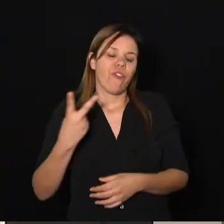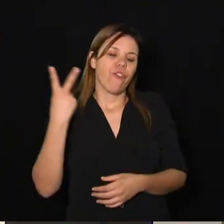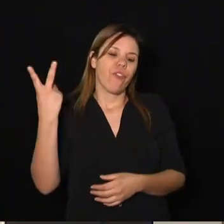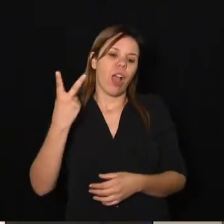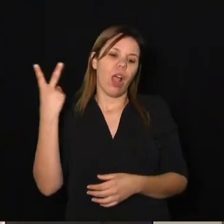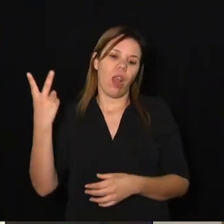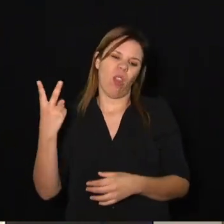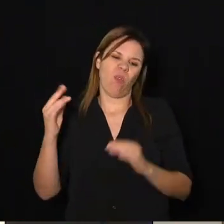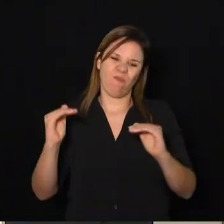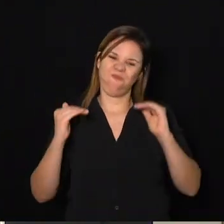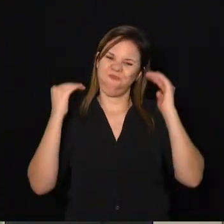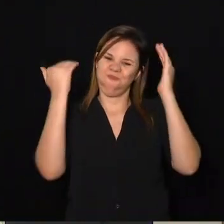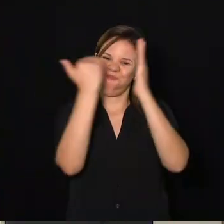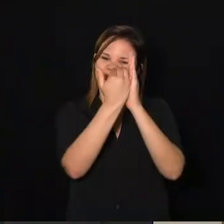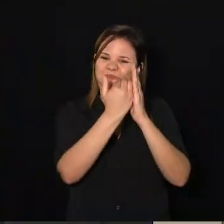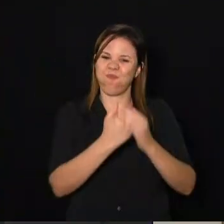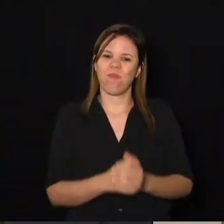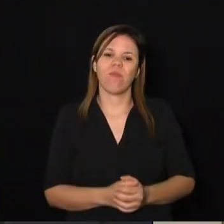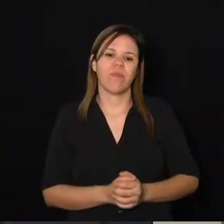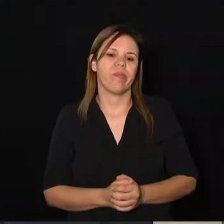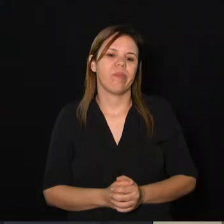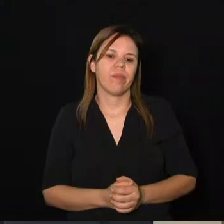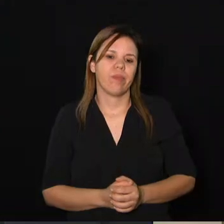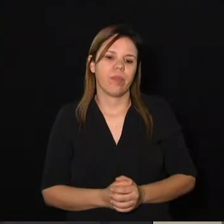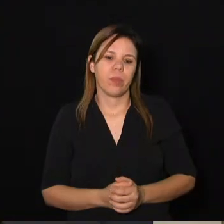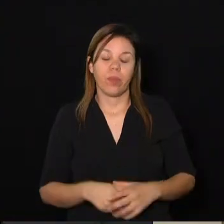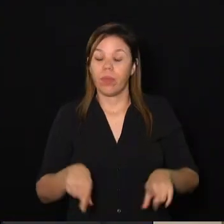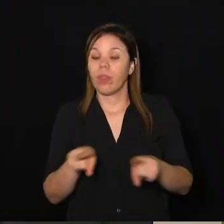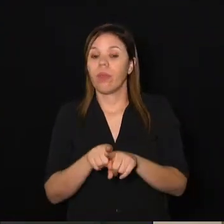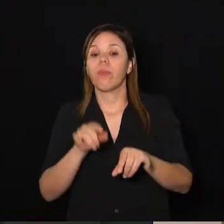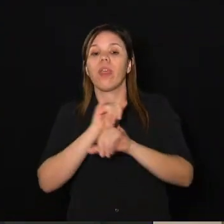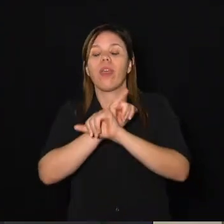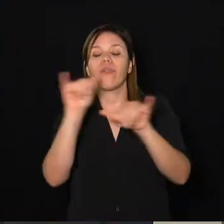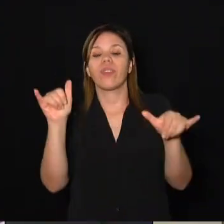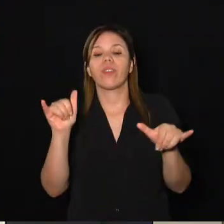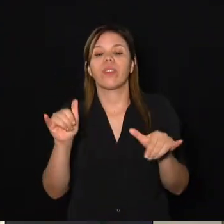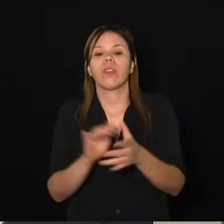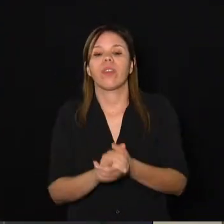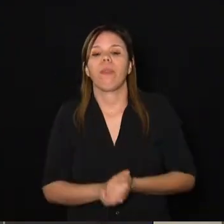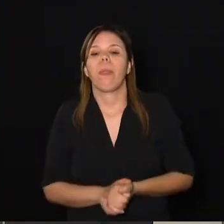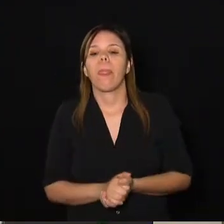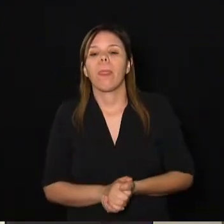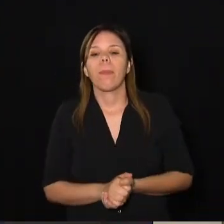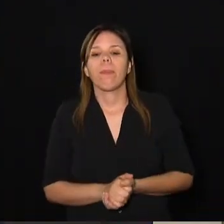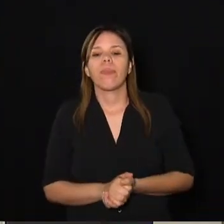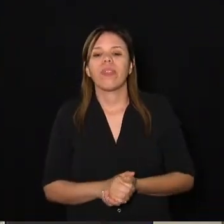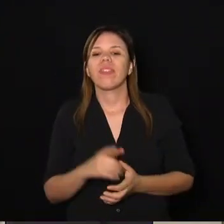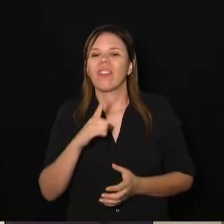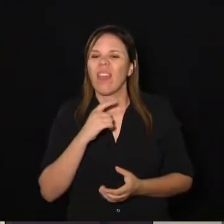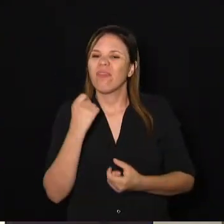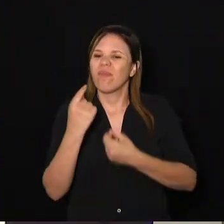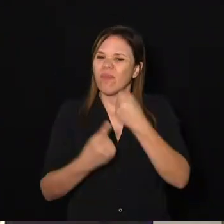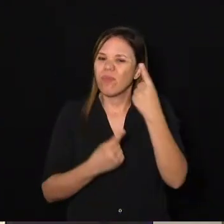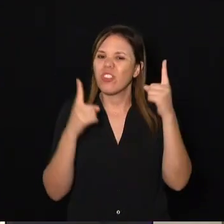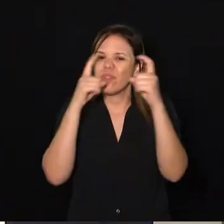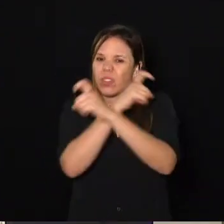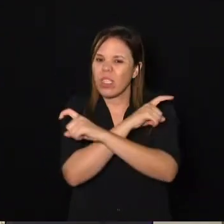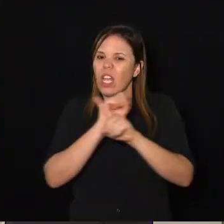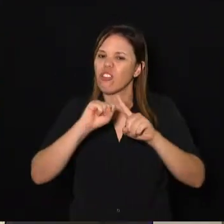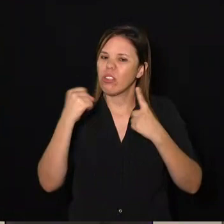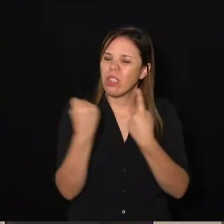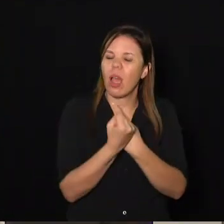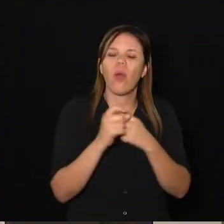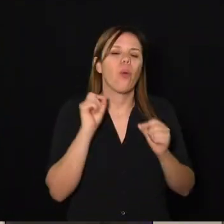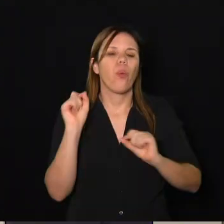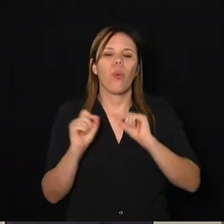pouco mais alto vale ressaltar também que a optometria hoje ela está tendo bastante impacto social em relação a